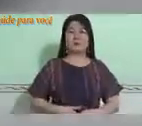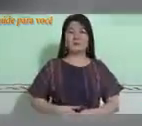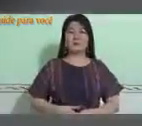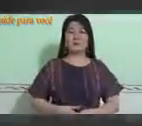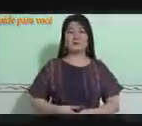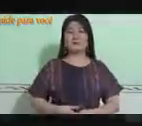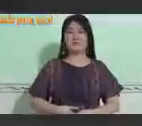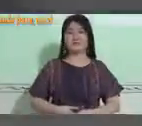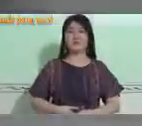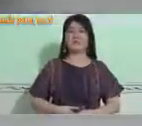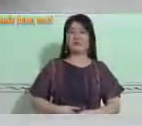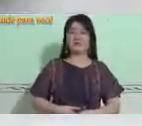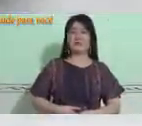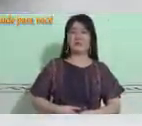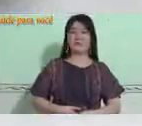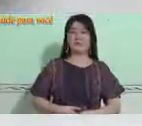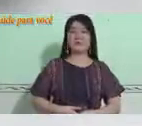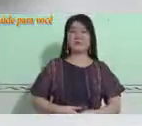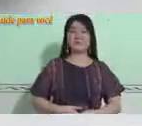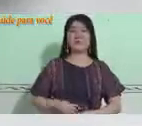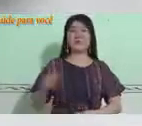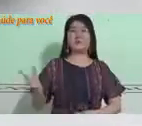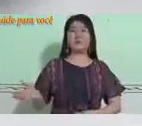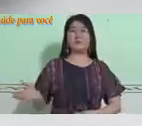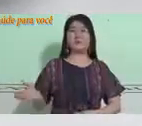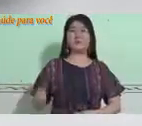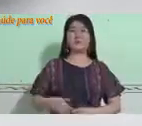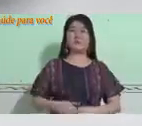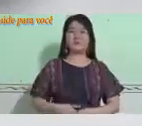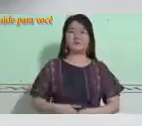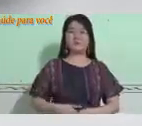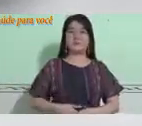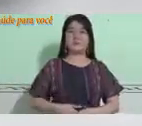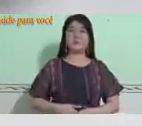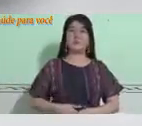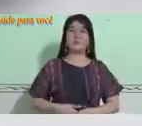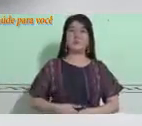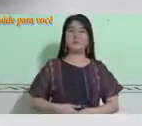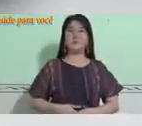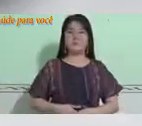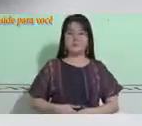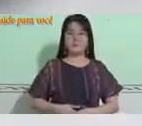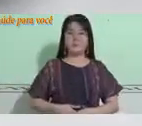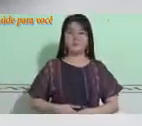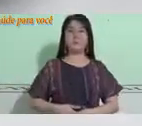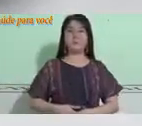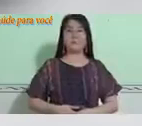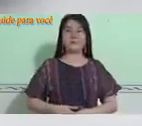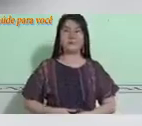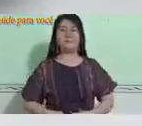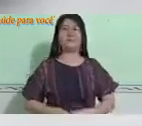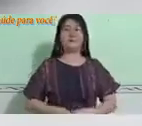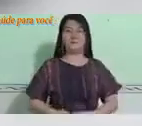O que fazer? 2. O tratamento para a quiloria deve ser feito de acordo com a causa, podendo ser devido a